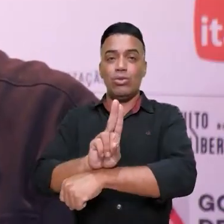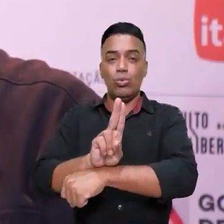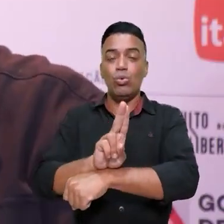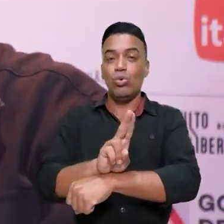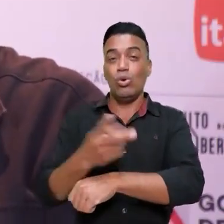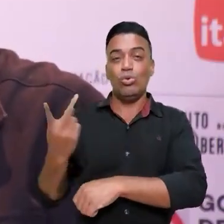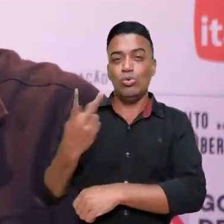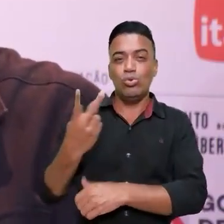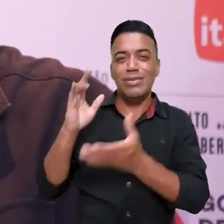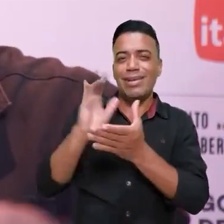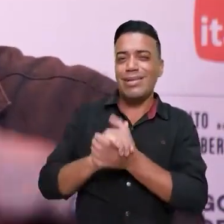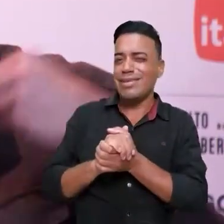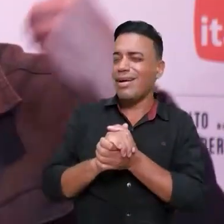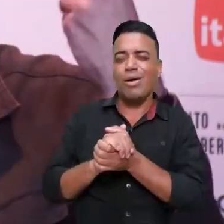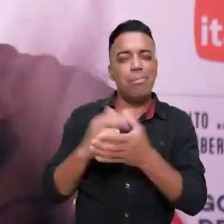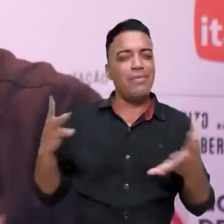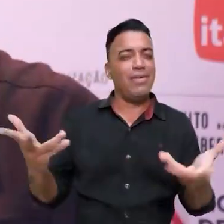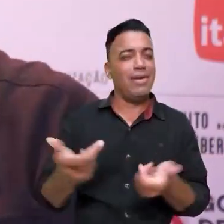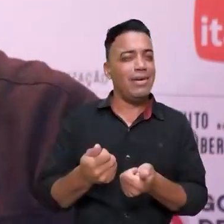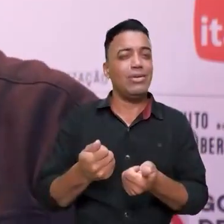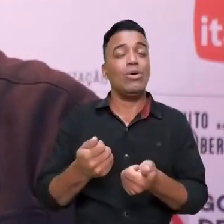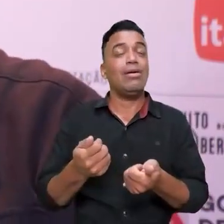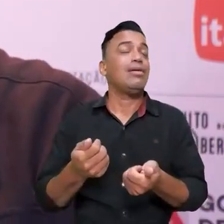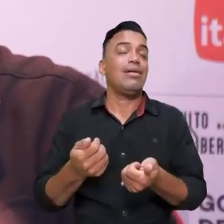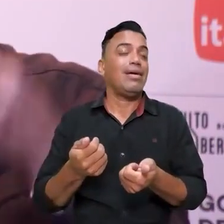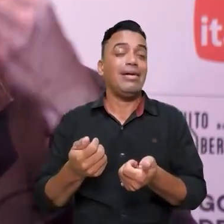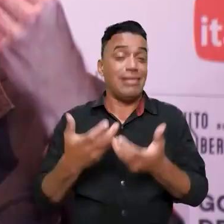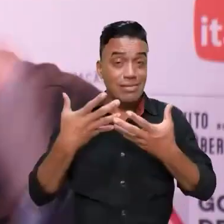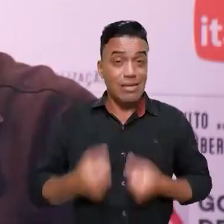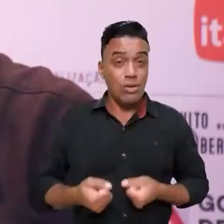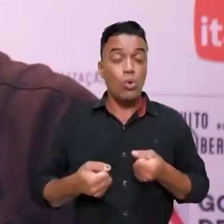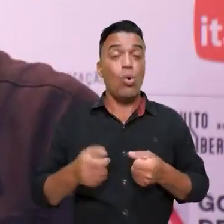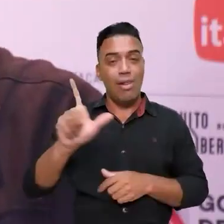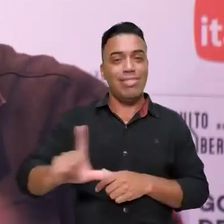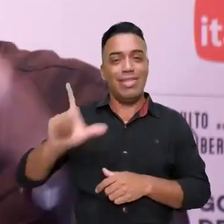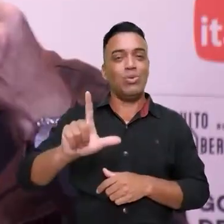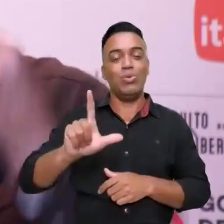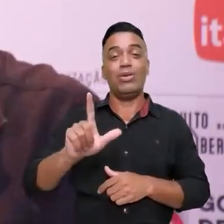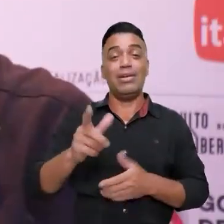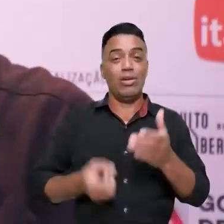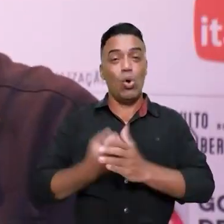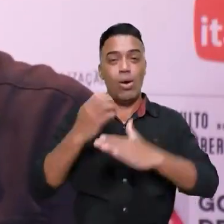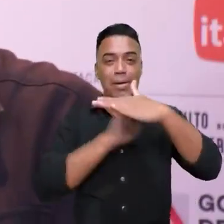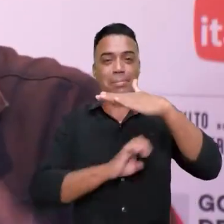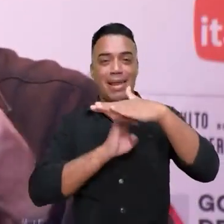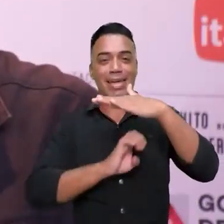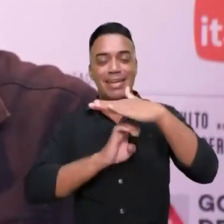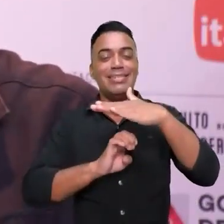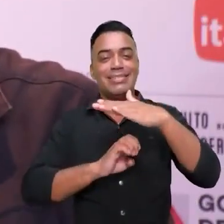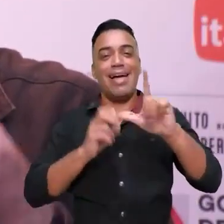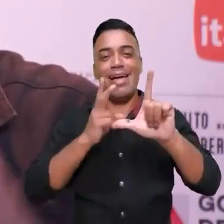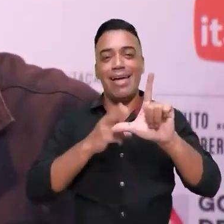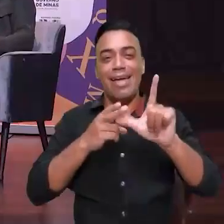Raik e a Suelen, abraçando. Eles podiam estar fazendo tanta coisa para ganhar dinheiro, mas eles abraçaram a literatura, criaram uma editora